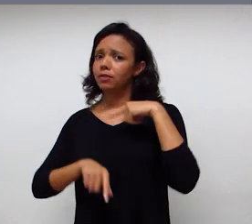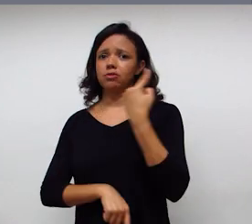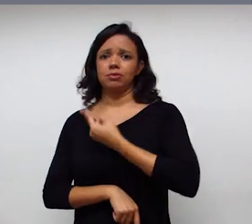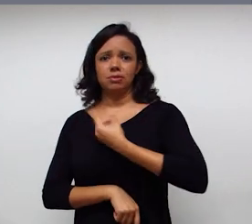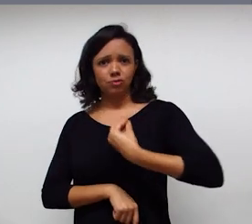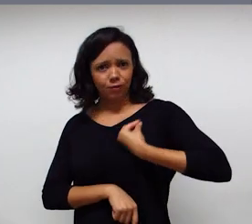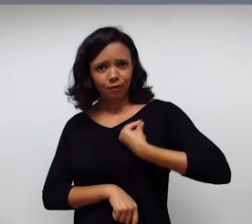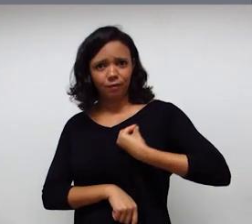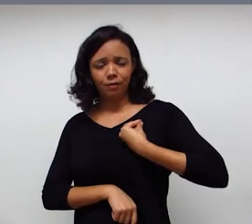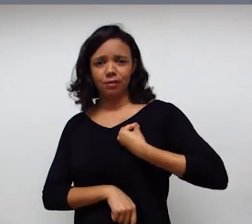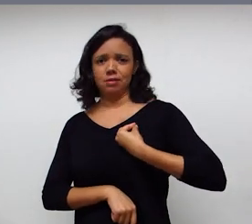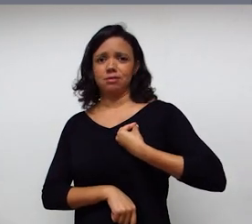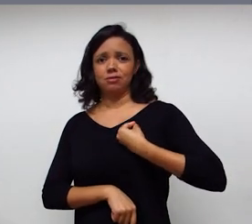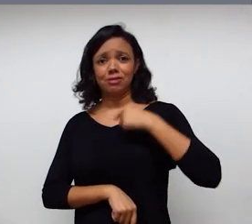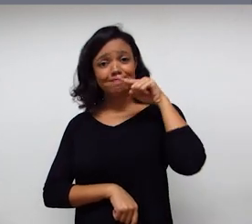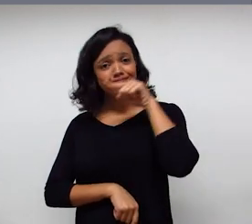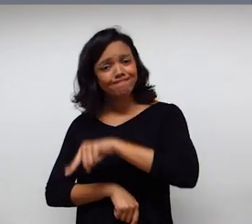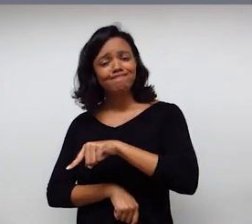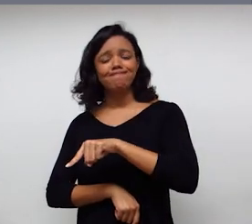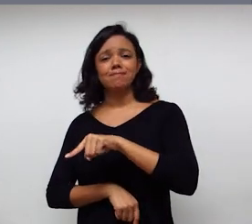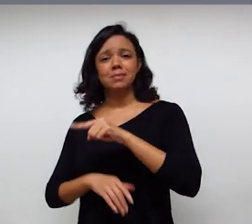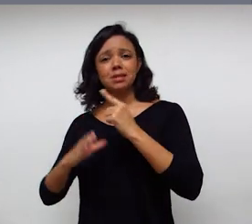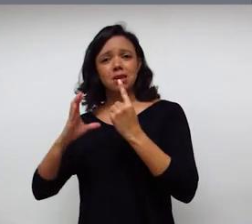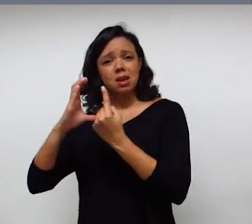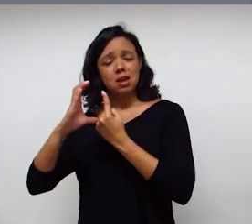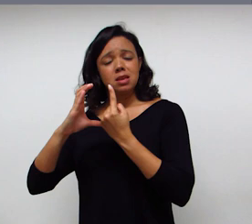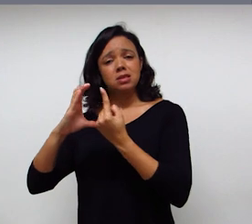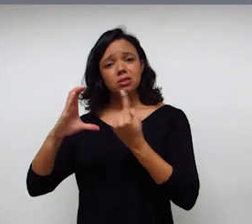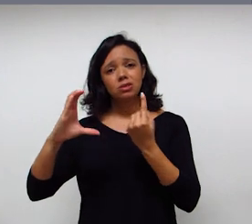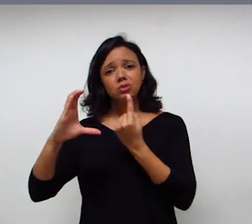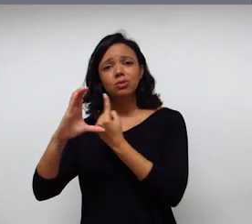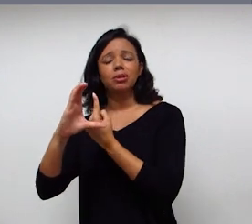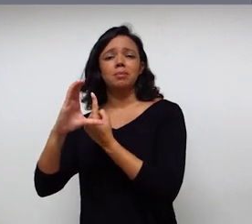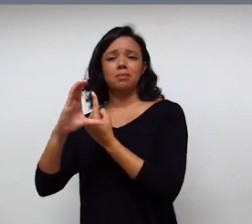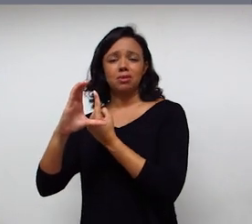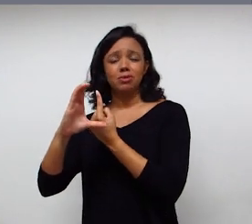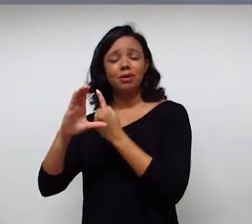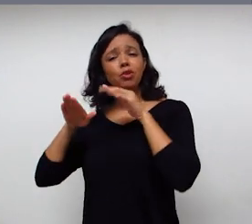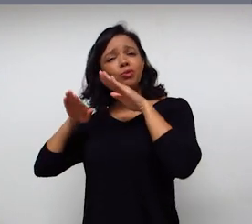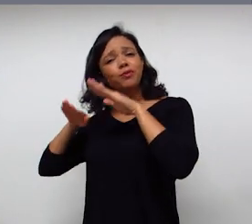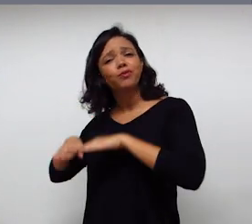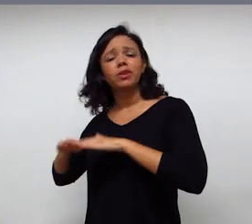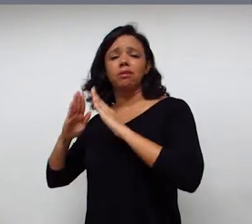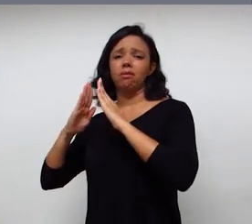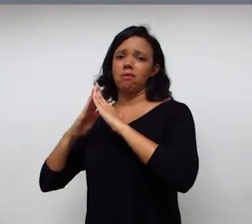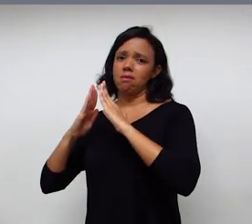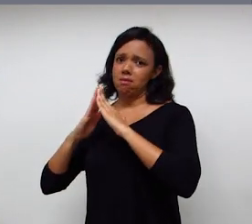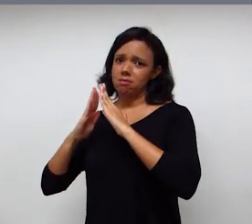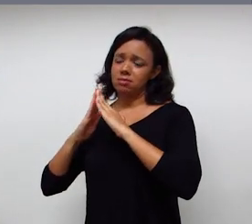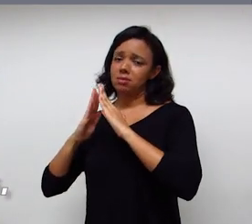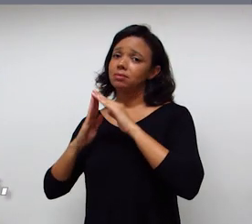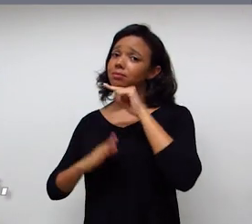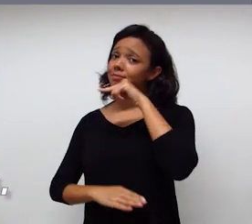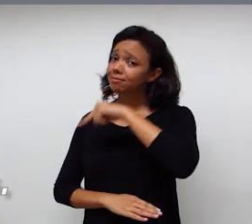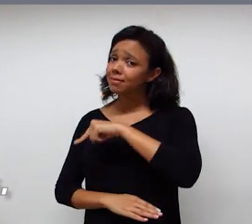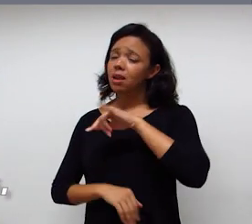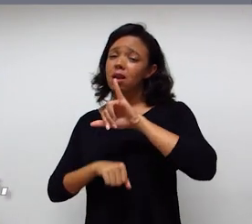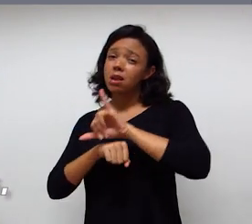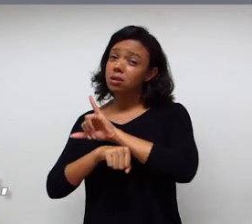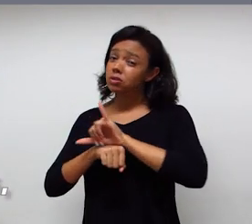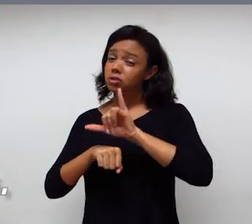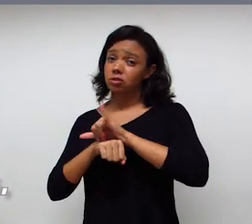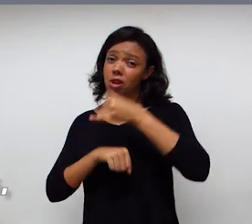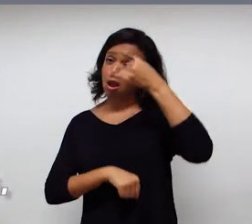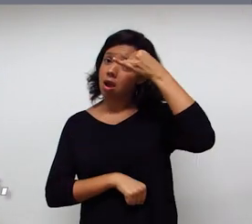nossas vidas e essa questão do isolamento social, ou seja, o ficar em casa, ele